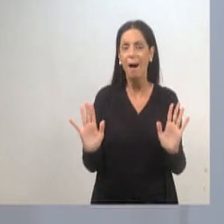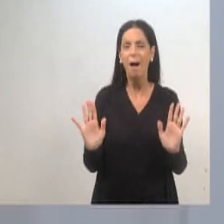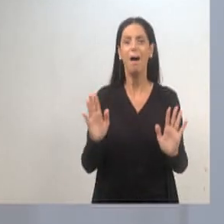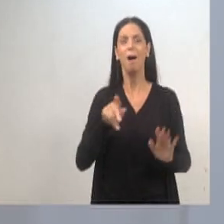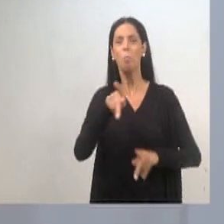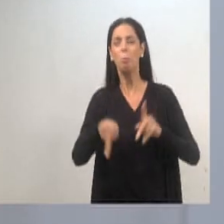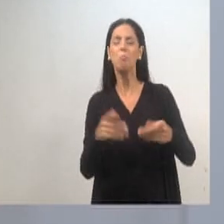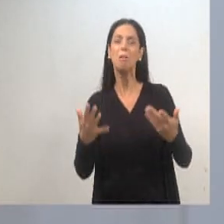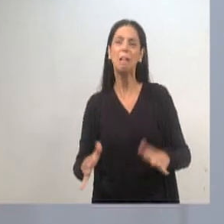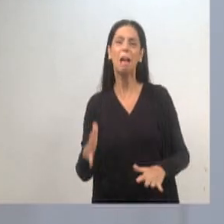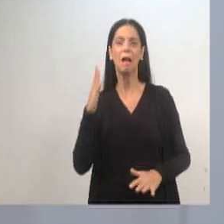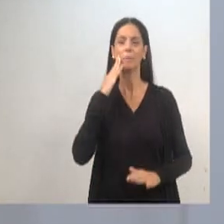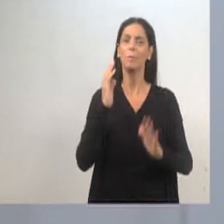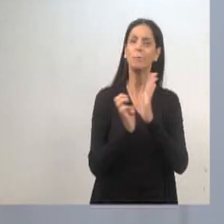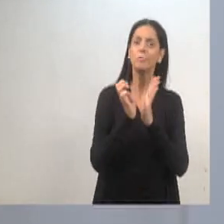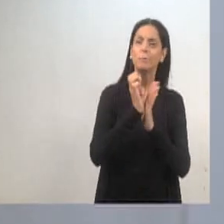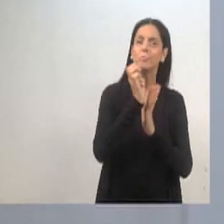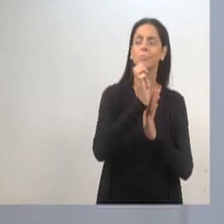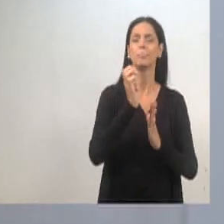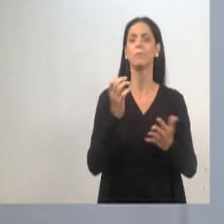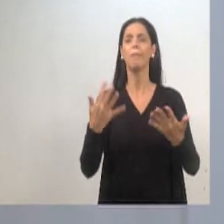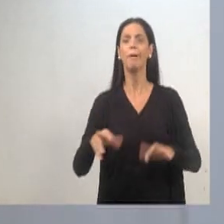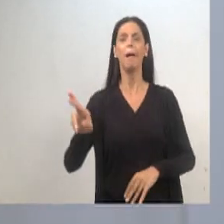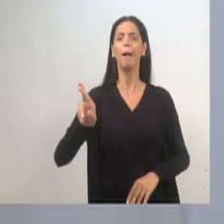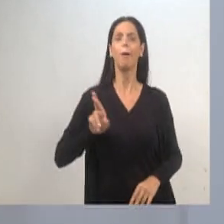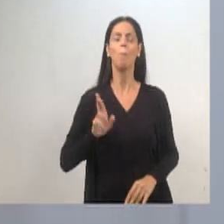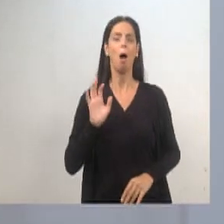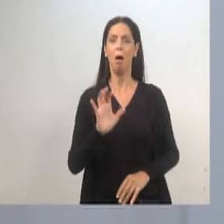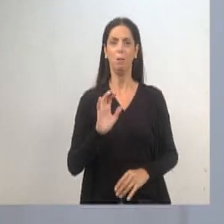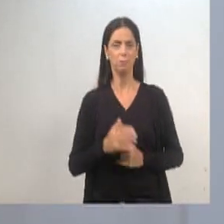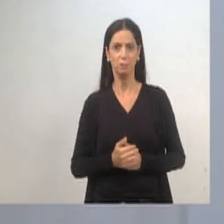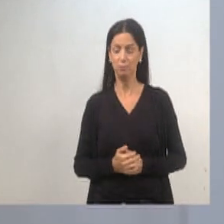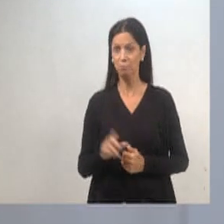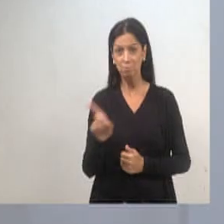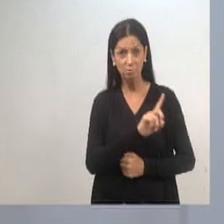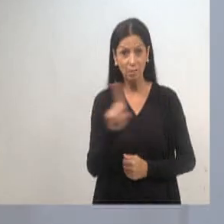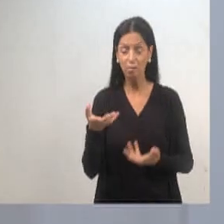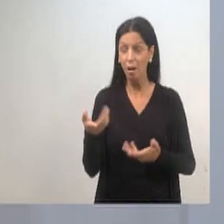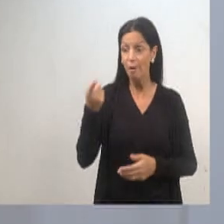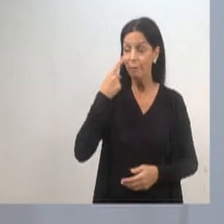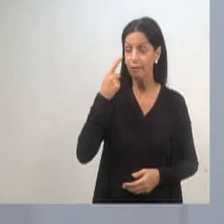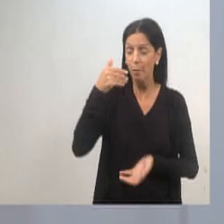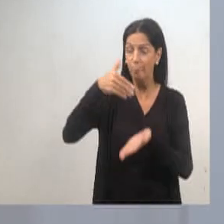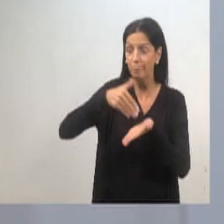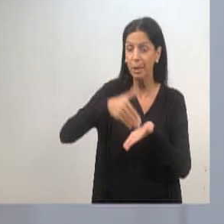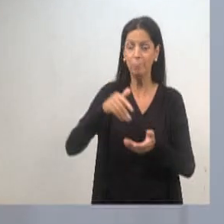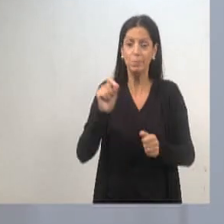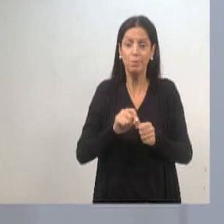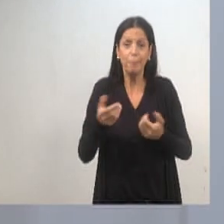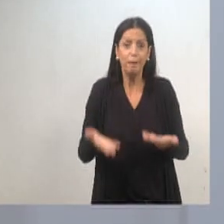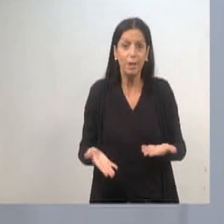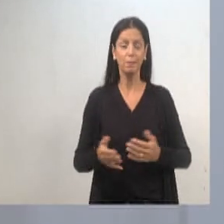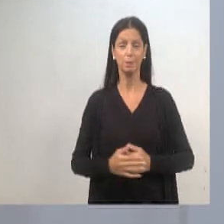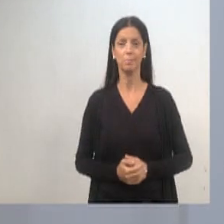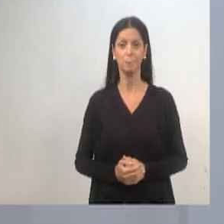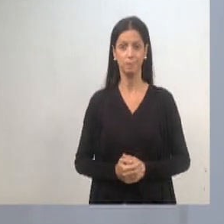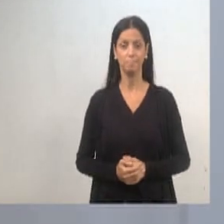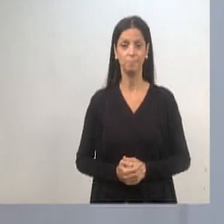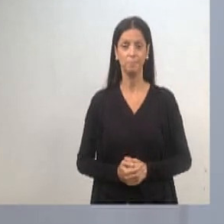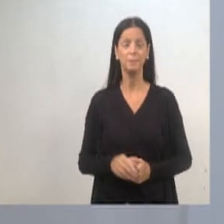burocracia, ela não gosta desta resposta, ela quer ver o básico sendo feito. Então, o quanto antes esse problema